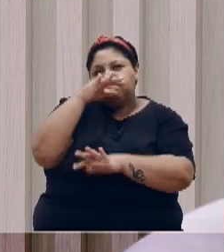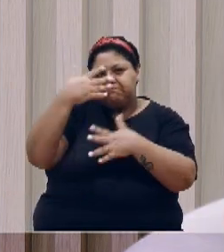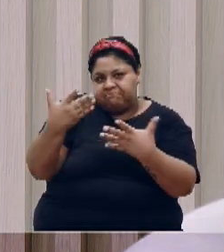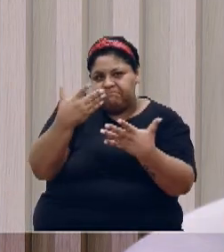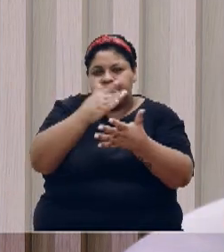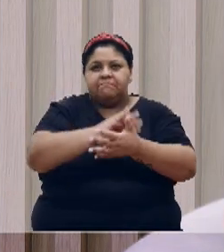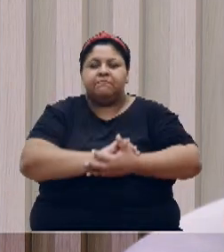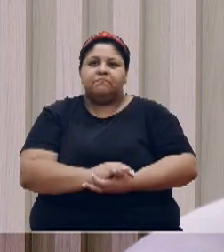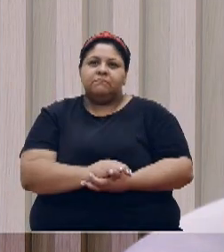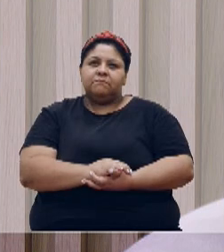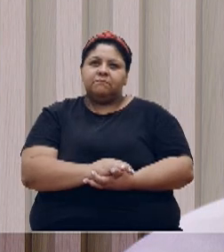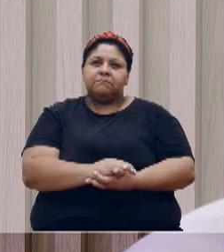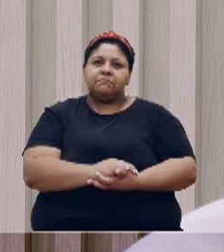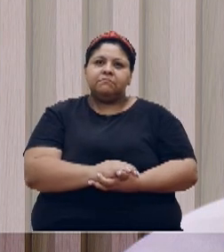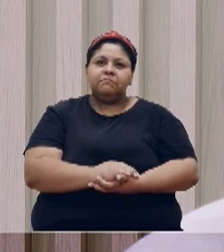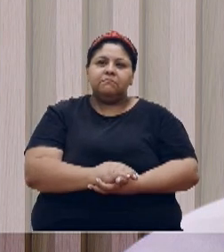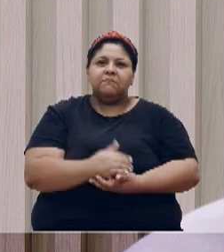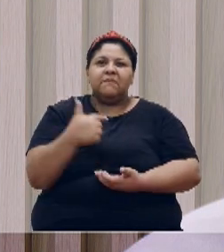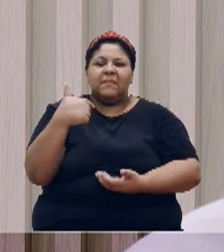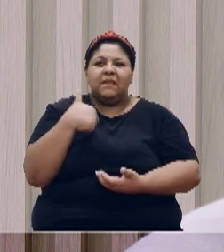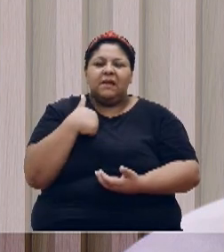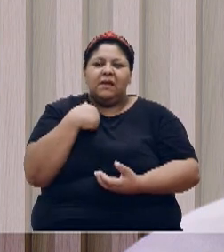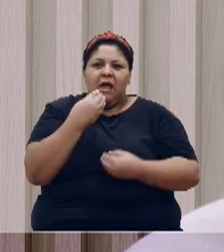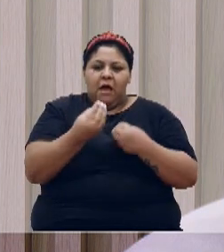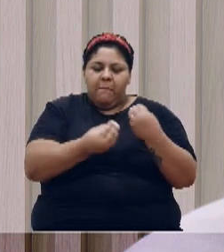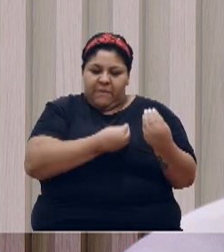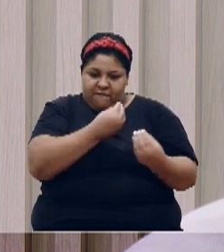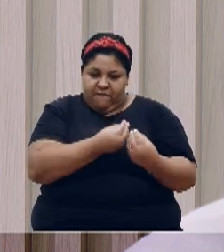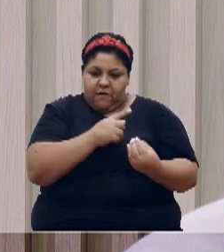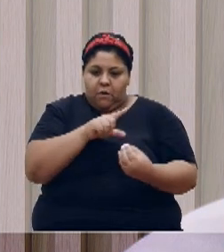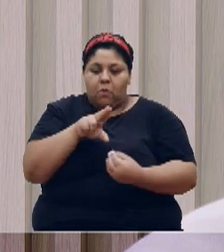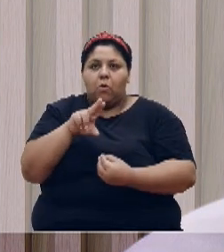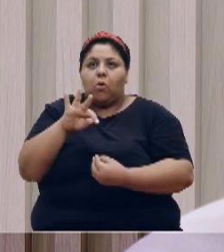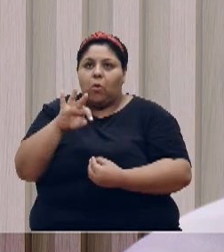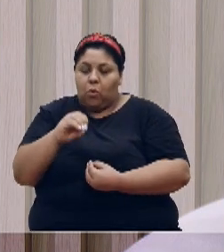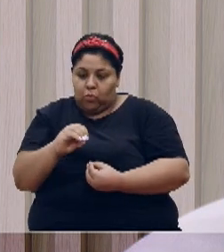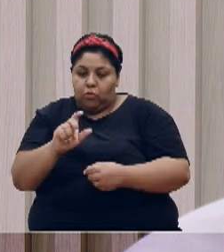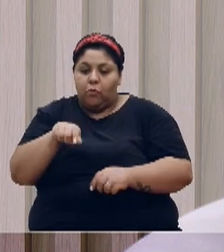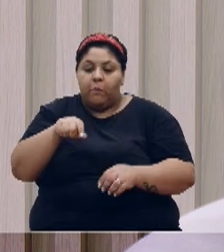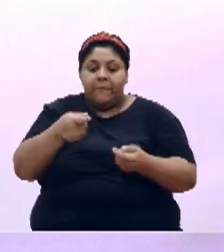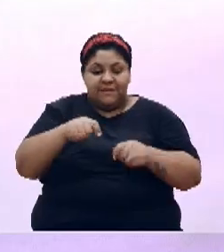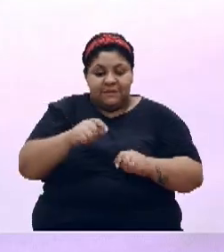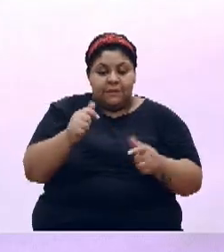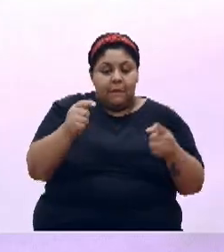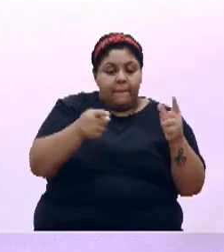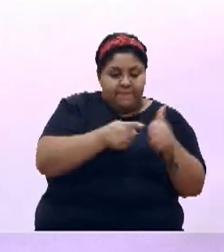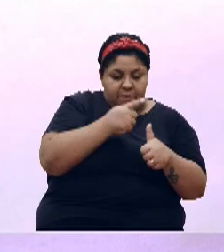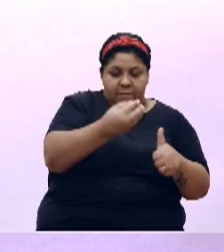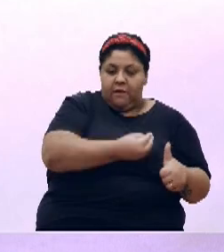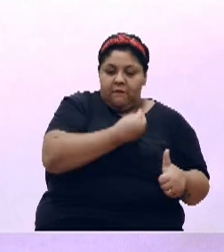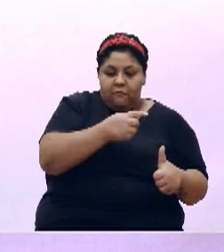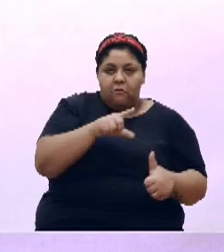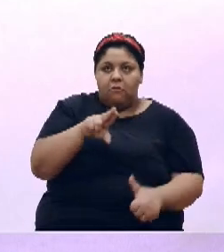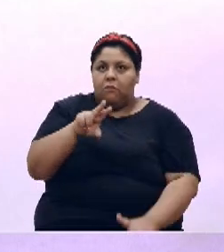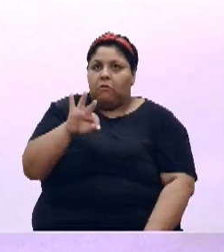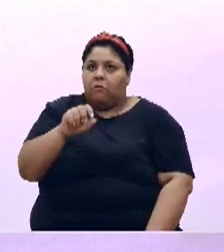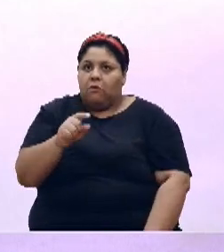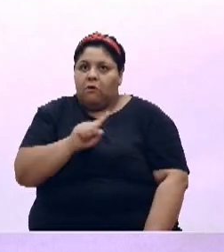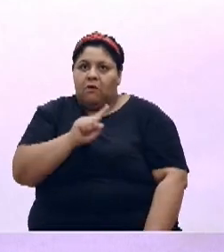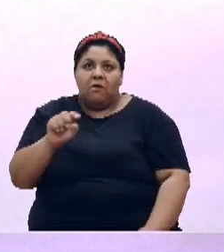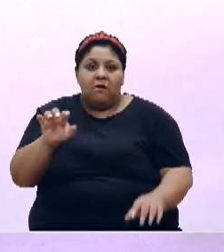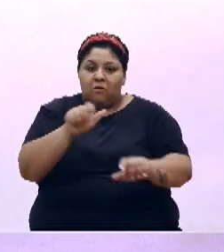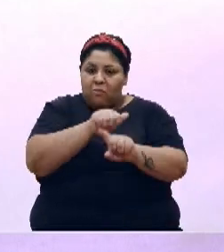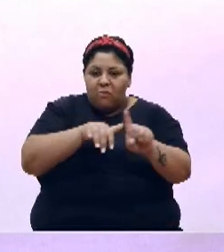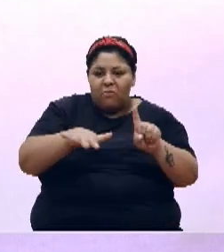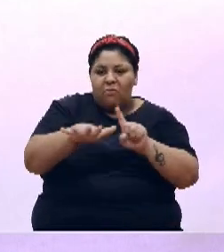Então, para lidar com o luto, Cris, a gente tem que viver o luto, né? E a gente tá numa sociedade que não tá preparada